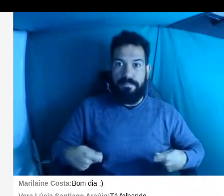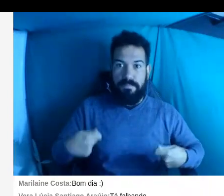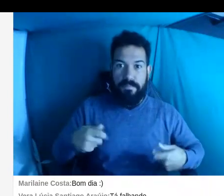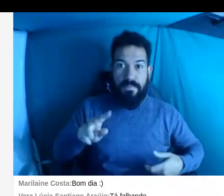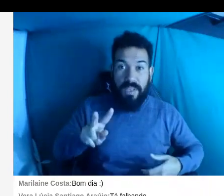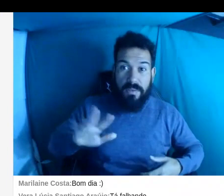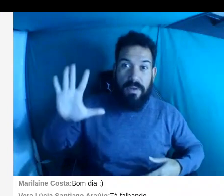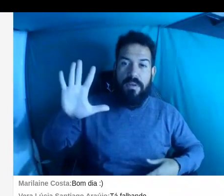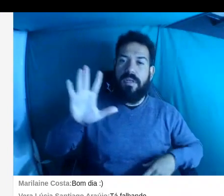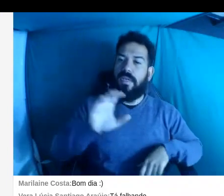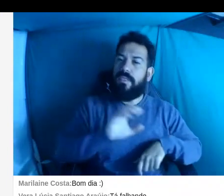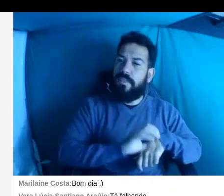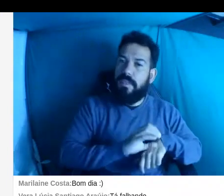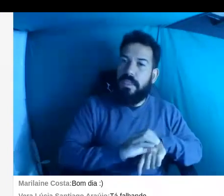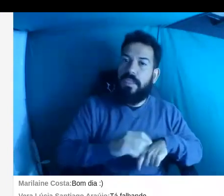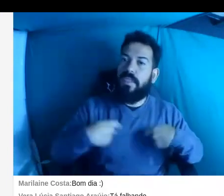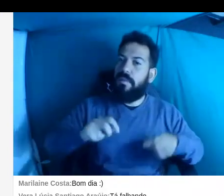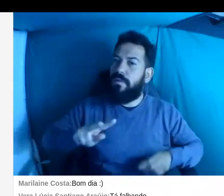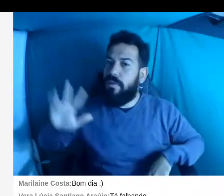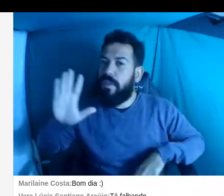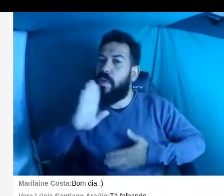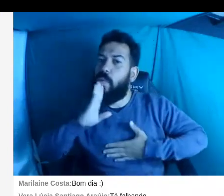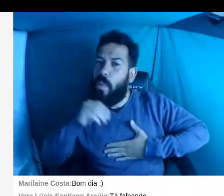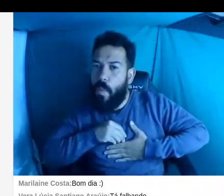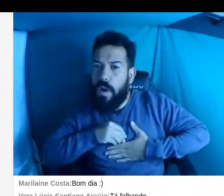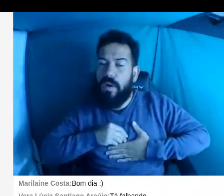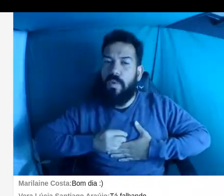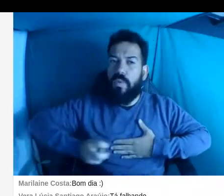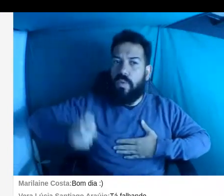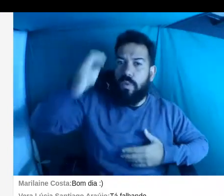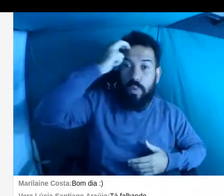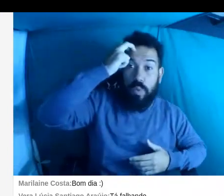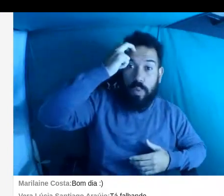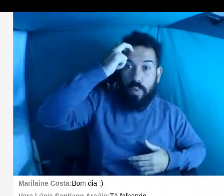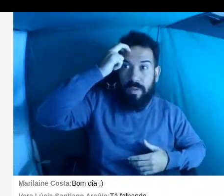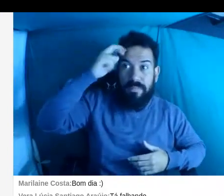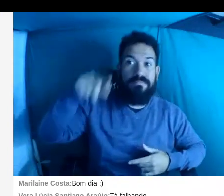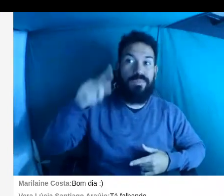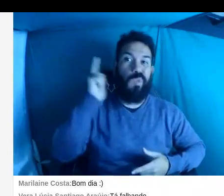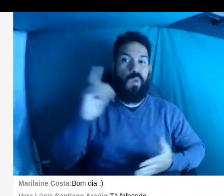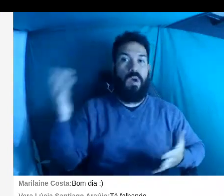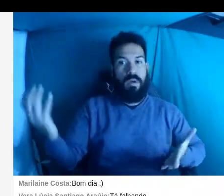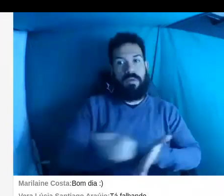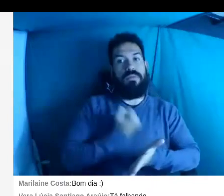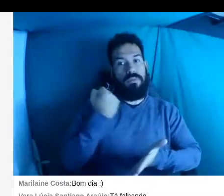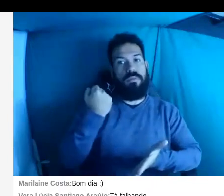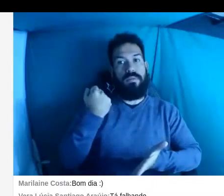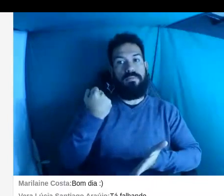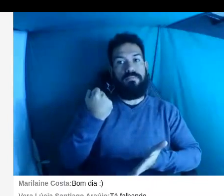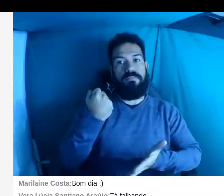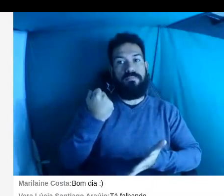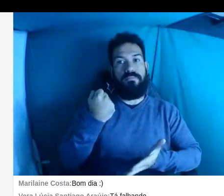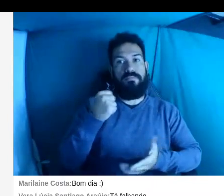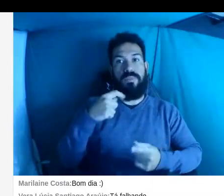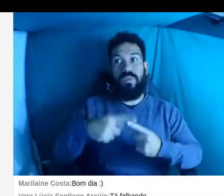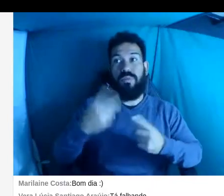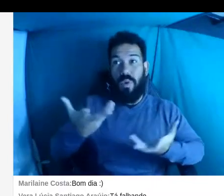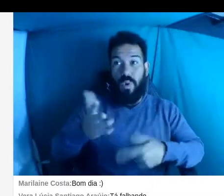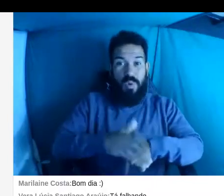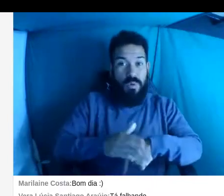a ciência, o conhecimento e a cultura, porque é só isso que vai nos salvar desse obscurantismo em que nós